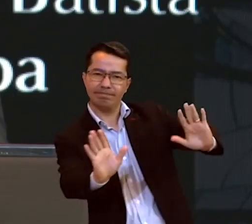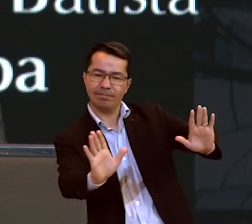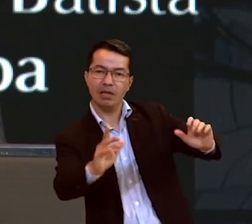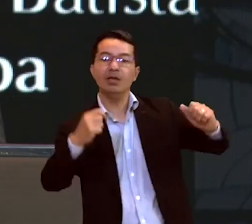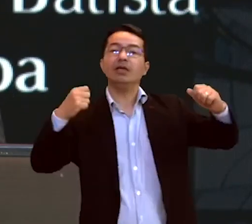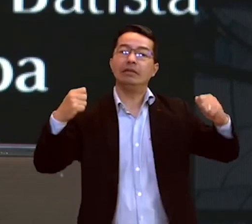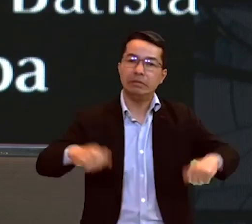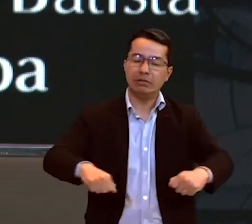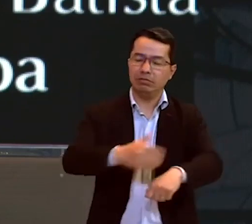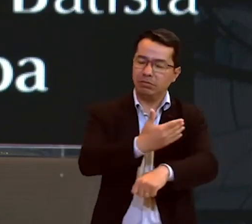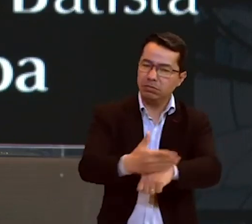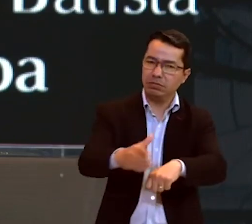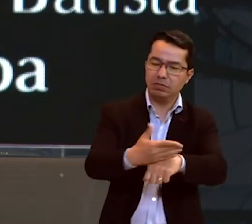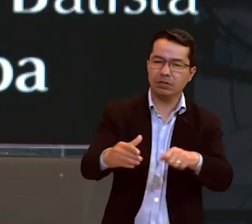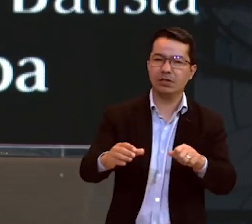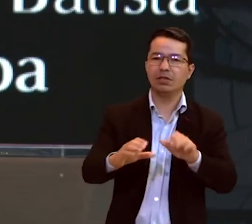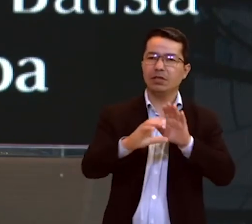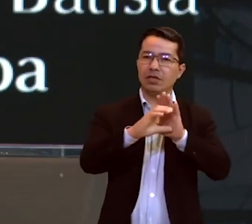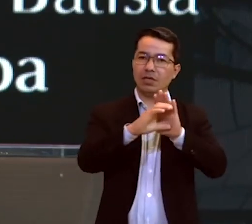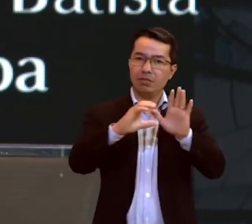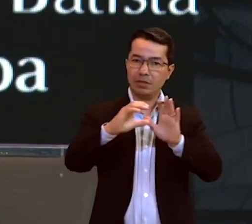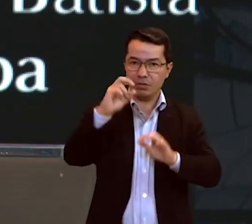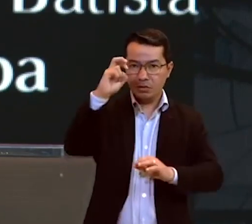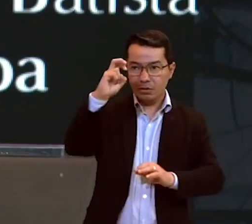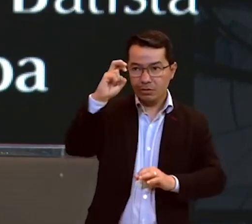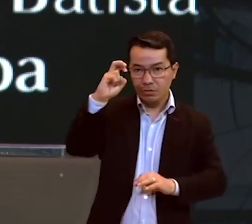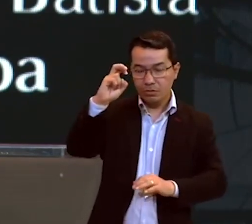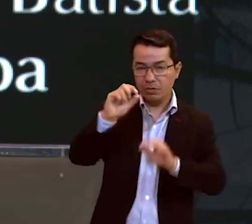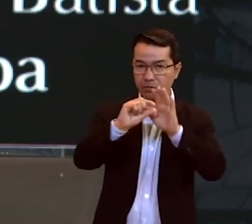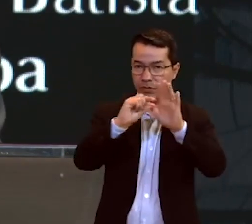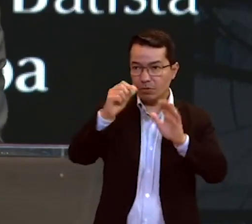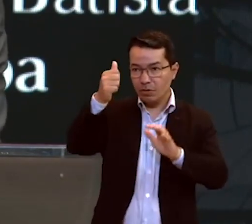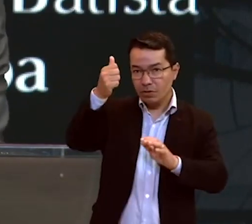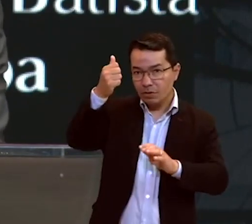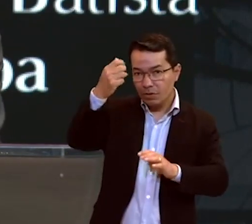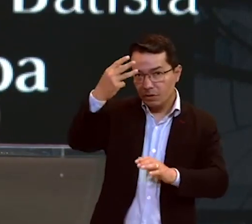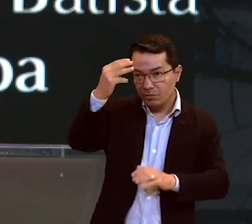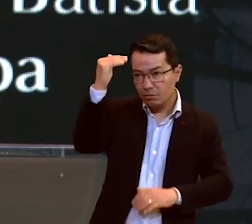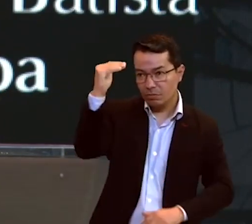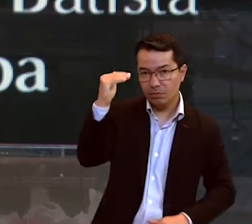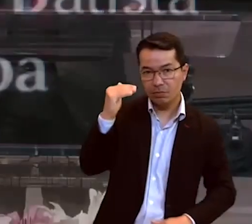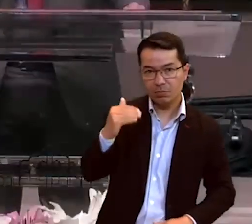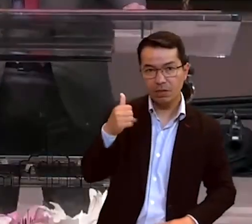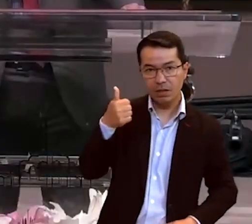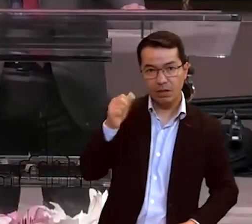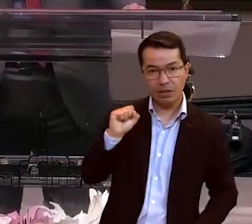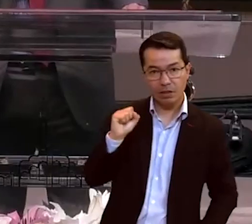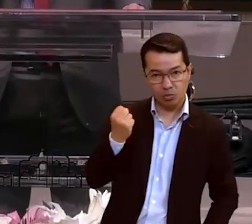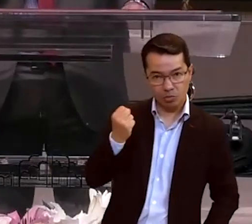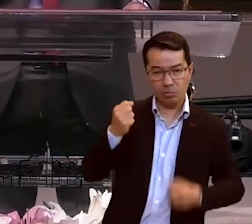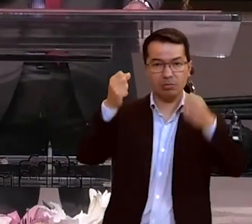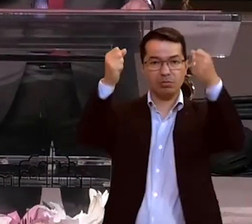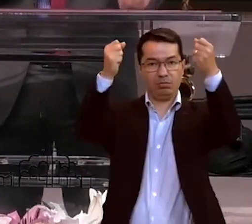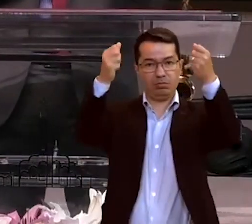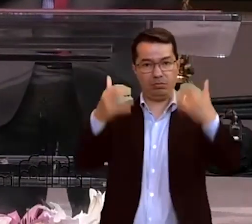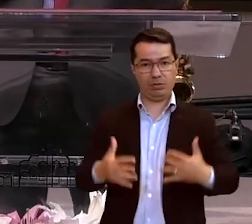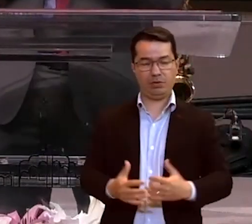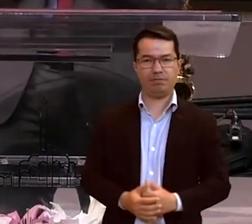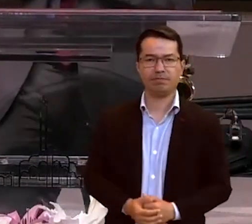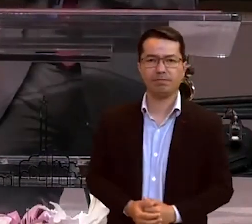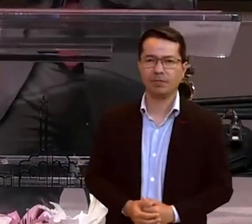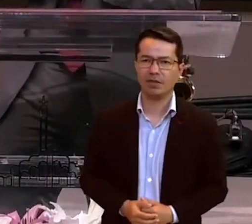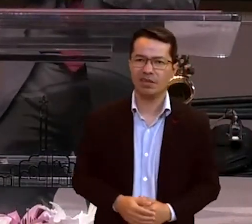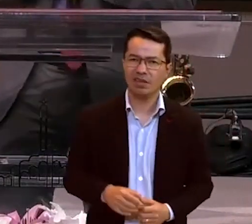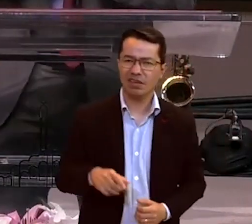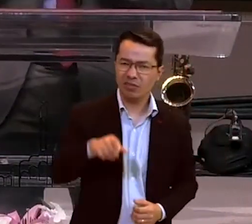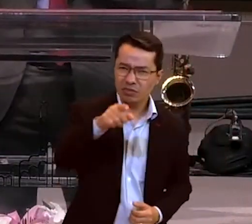deve fazer. Então em Tiago 5, a gente vai ler do 13 ao 18, a palavra de Deus que diz assim: algum de vocês